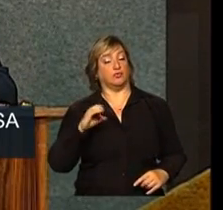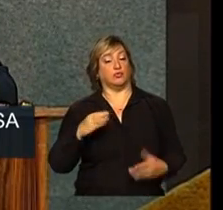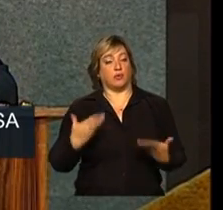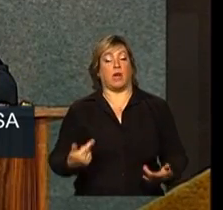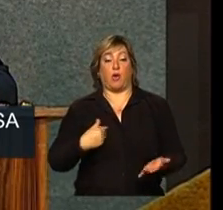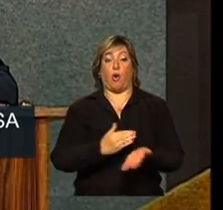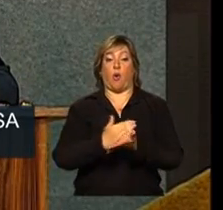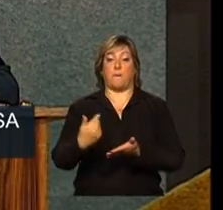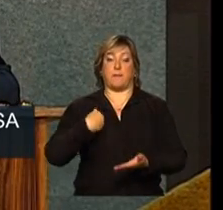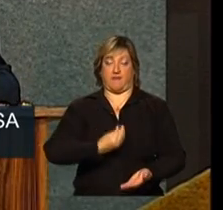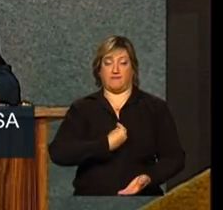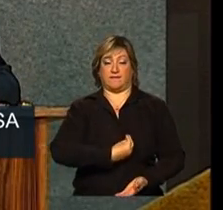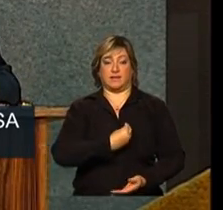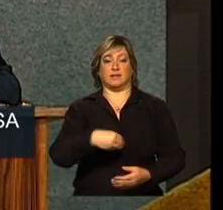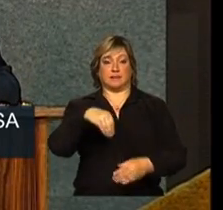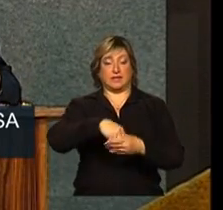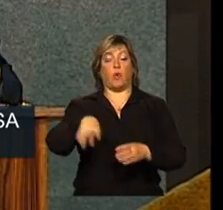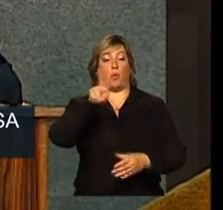na universidade,